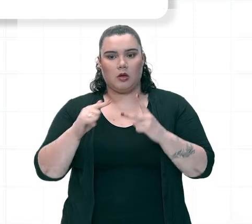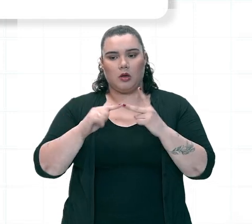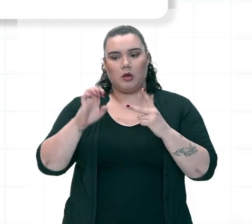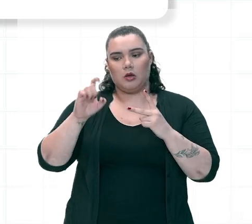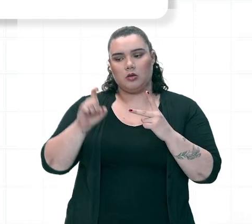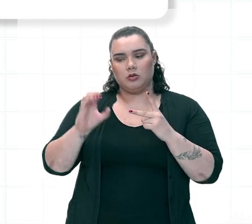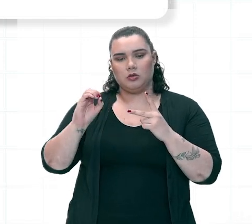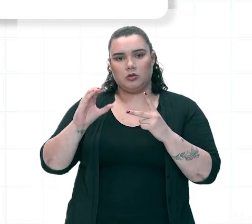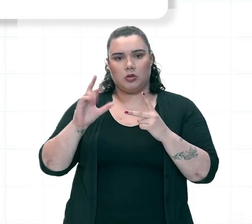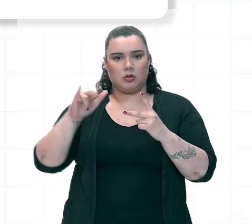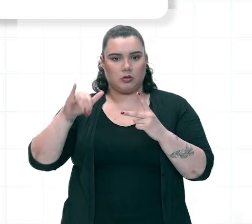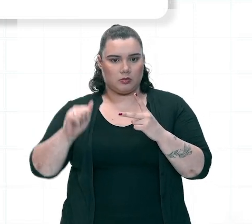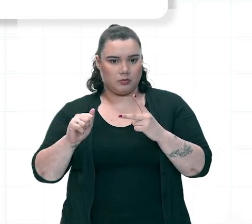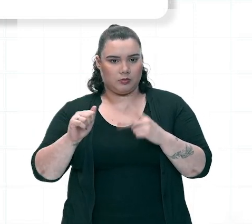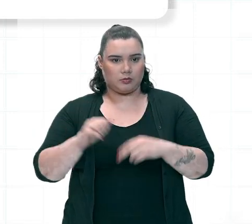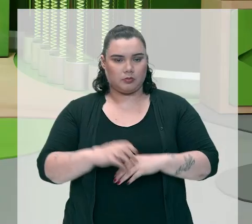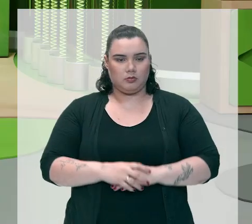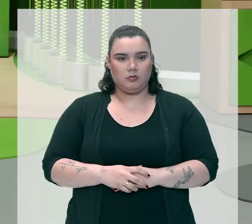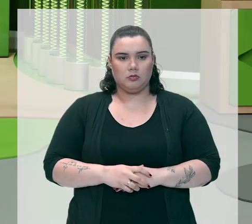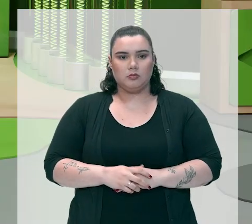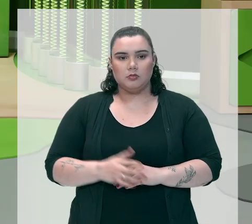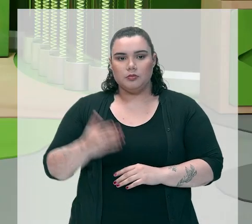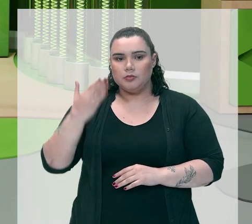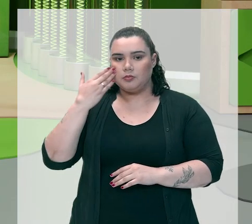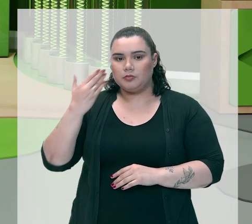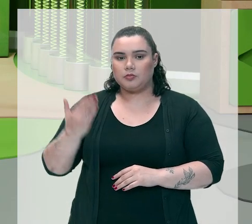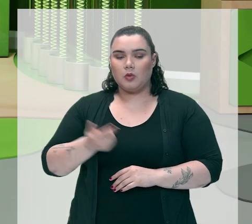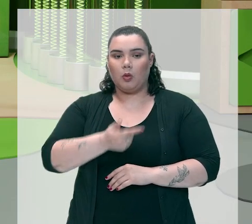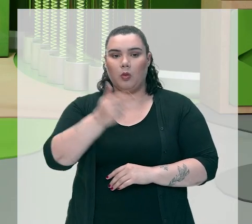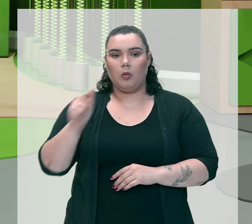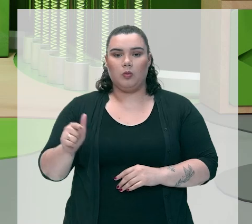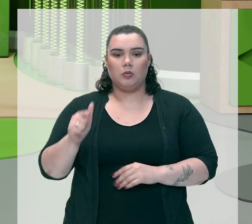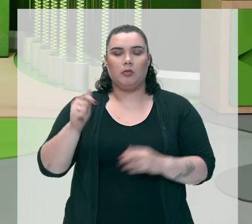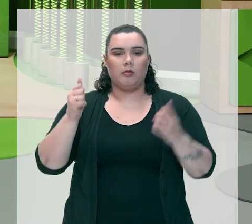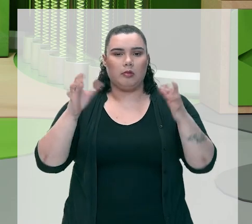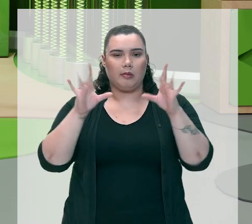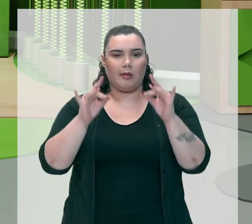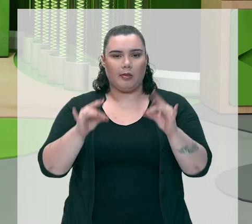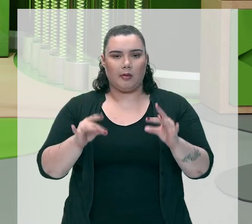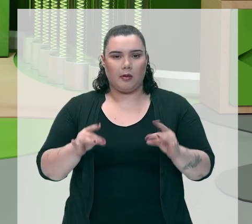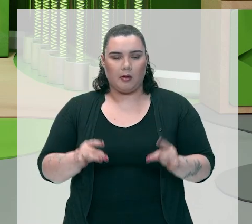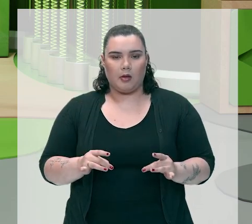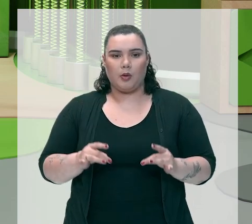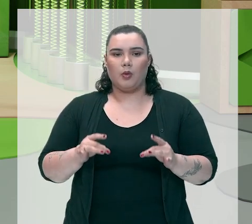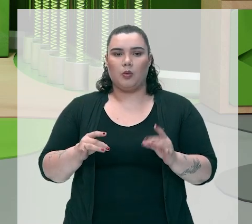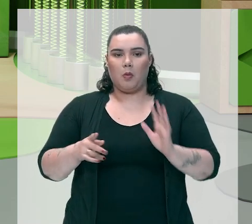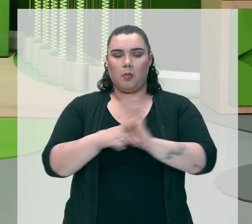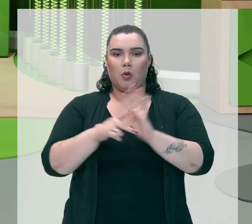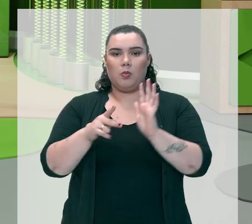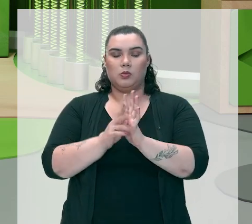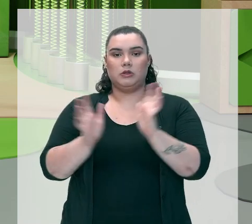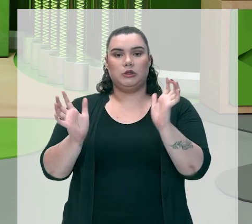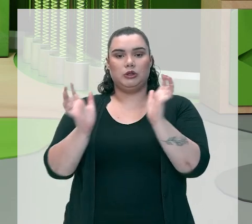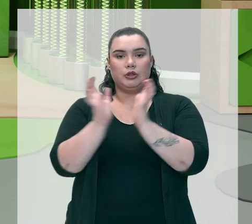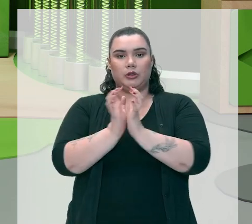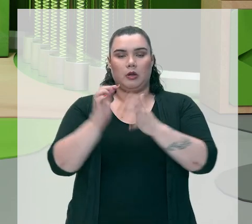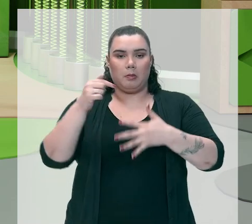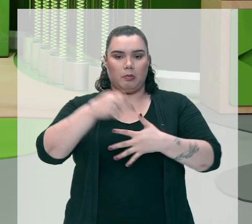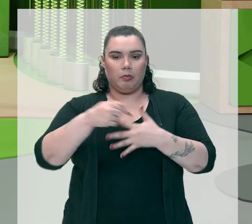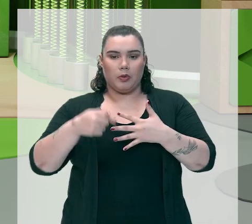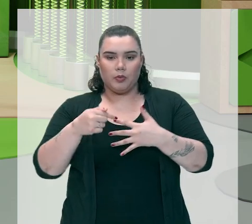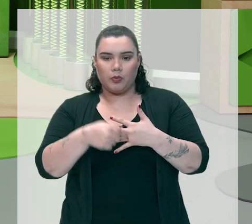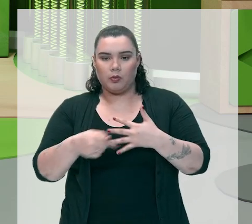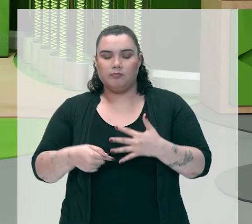exócrina, certo? Então olha só, agora a gente vai ter aí uma outra visão, né, uma visão geral aí do nosso sistema endócrino, para a